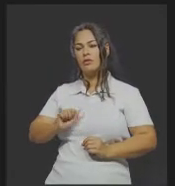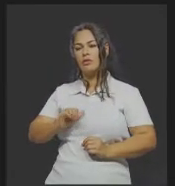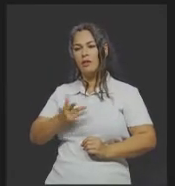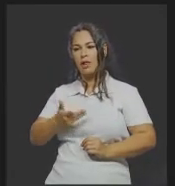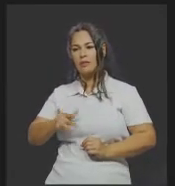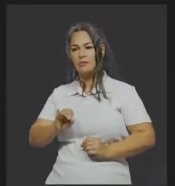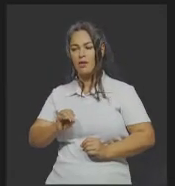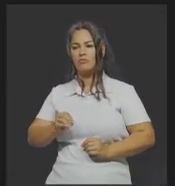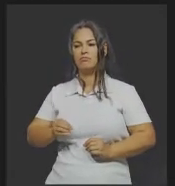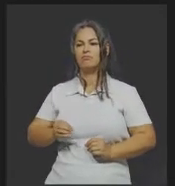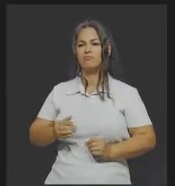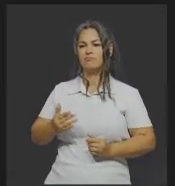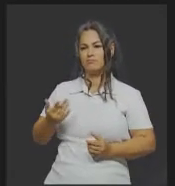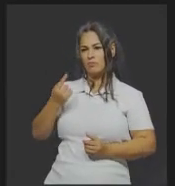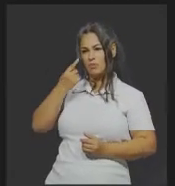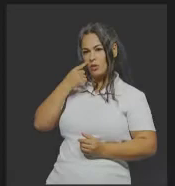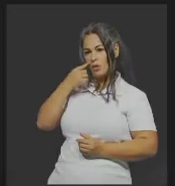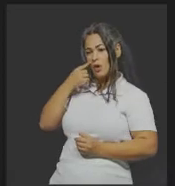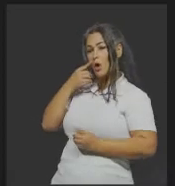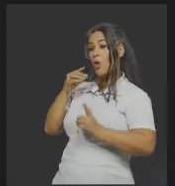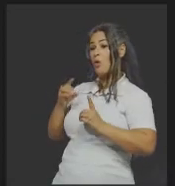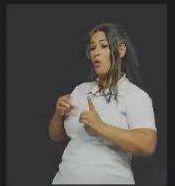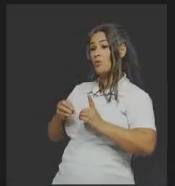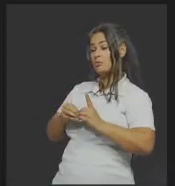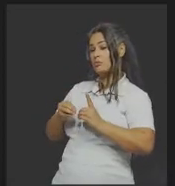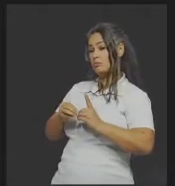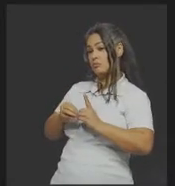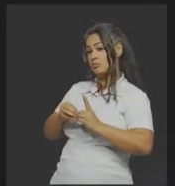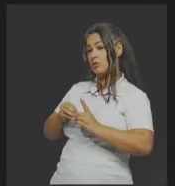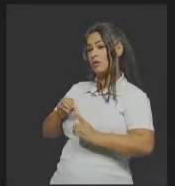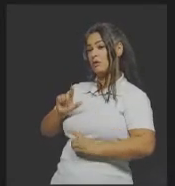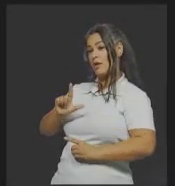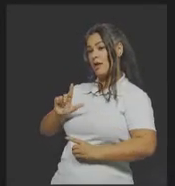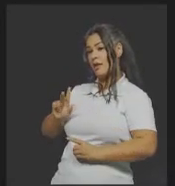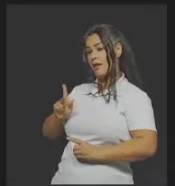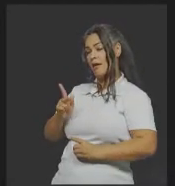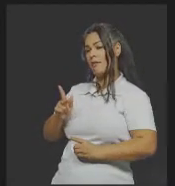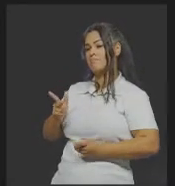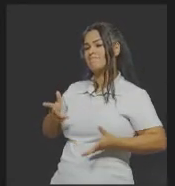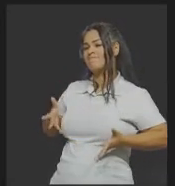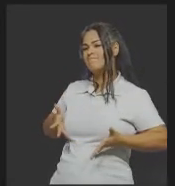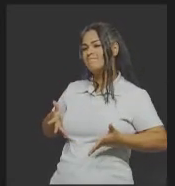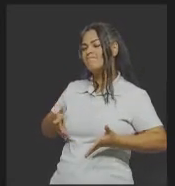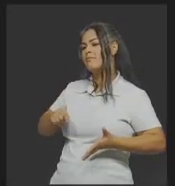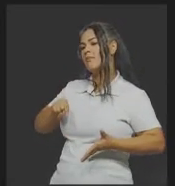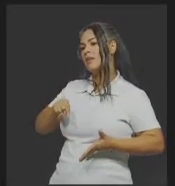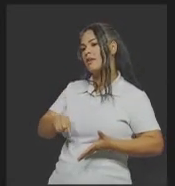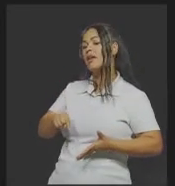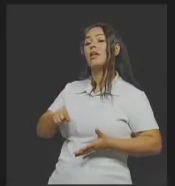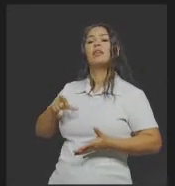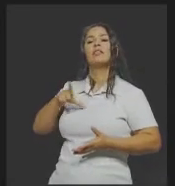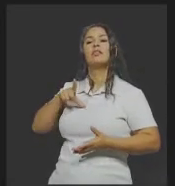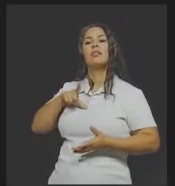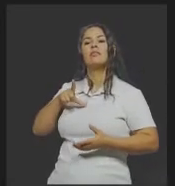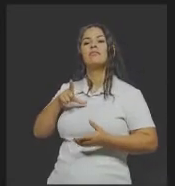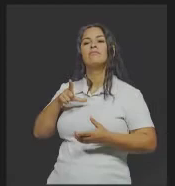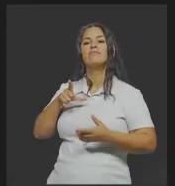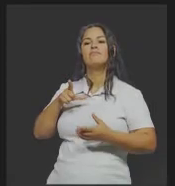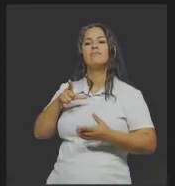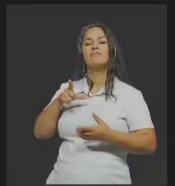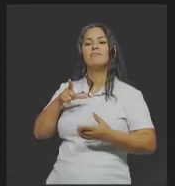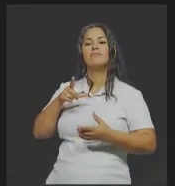influenciada por esse estímulo, pelo LH, hormônio luteinizante. E a síntese de testosterona, que é um dos hormônios